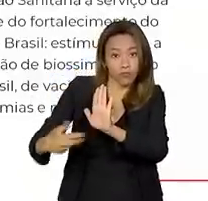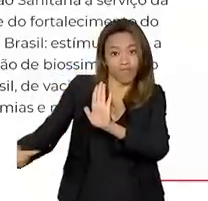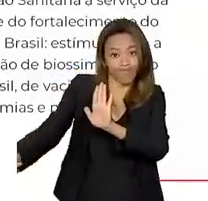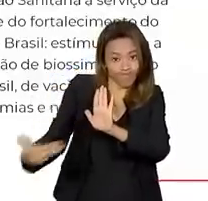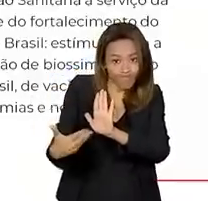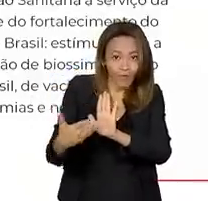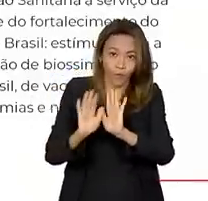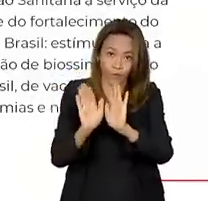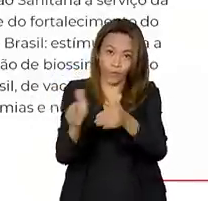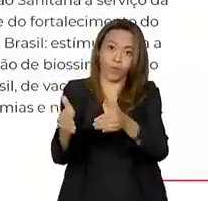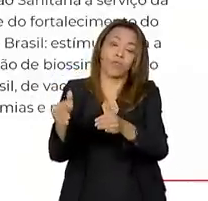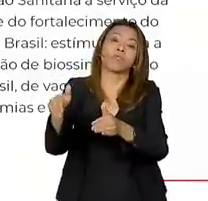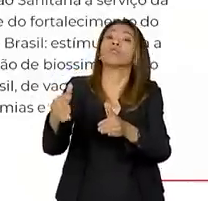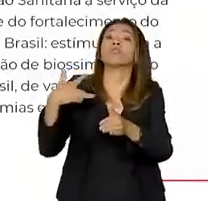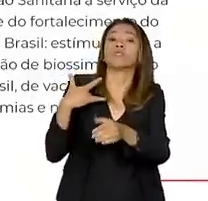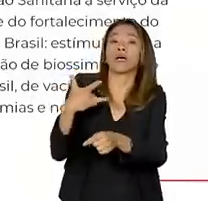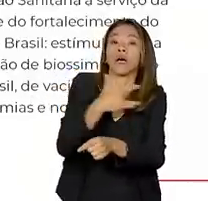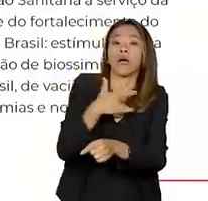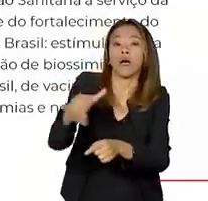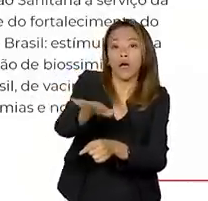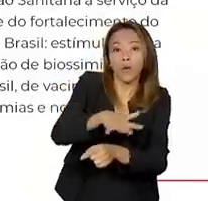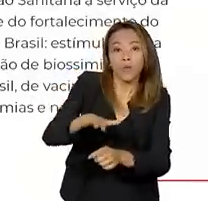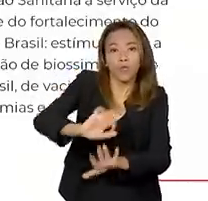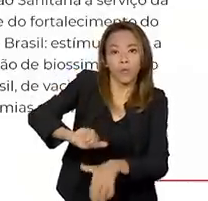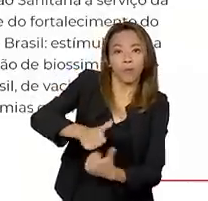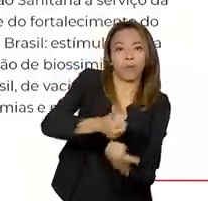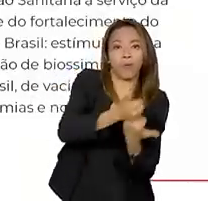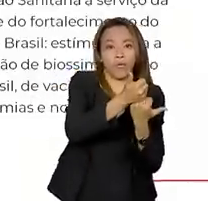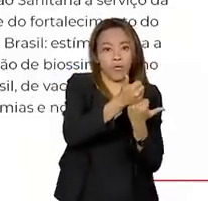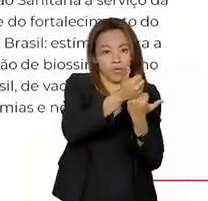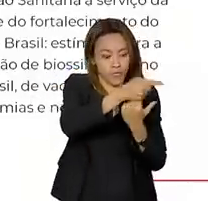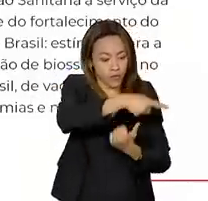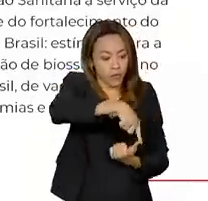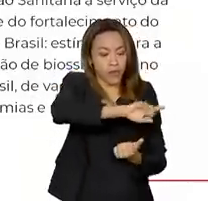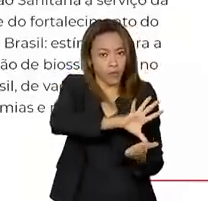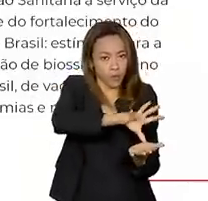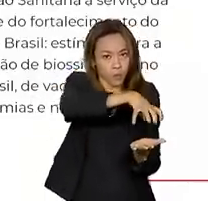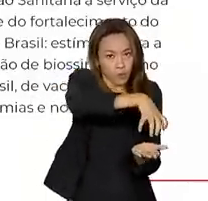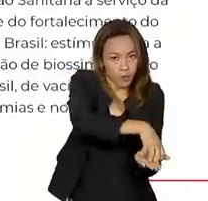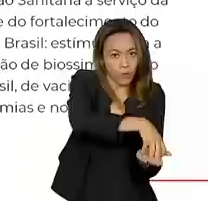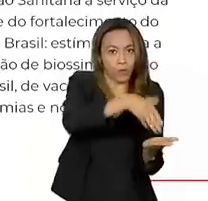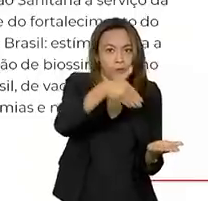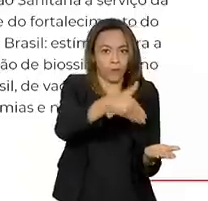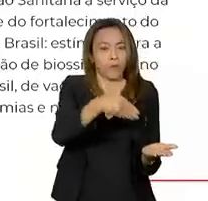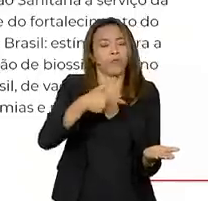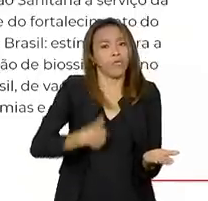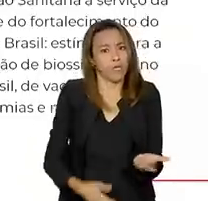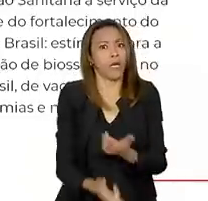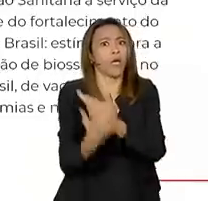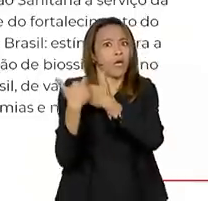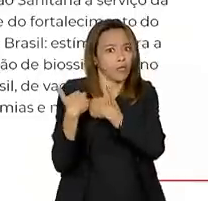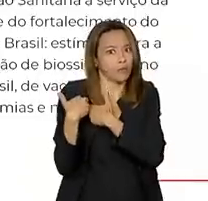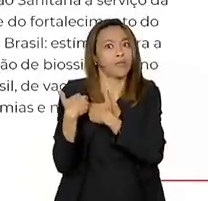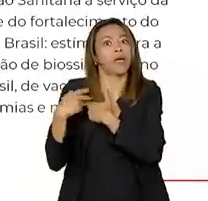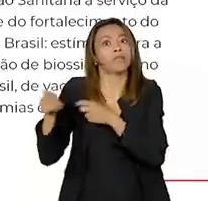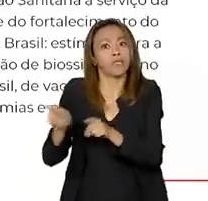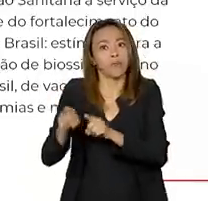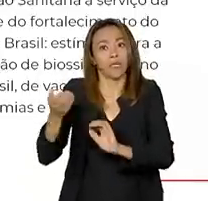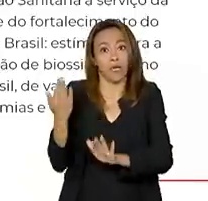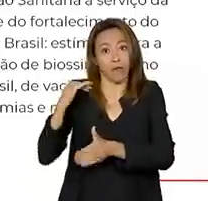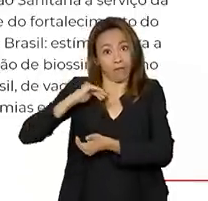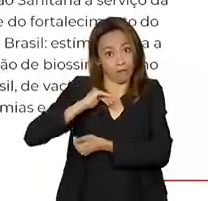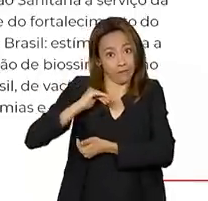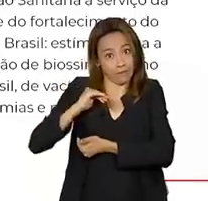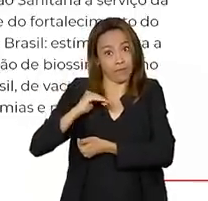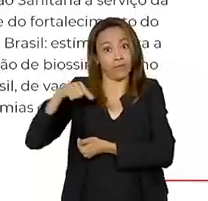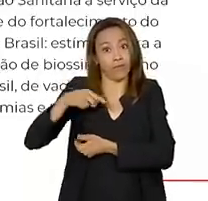da saúde e do fortalecimento desse complexo e o papel da Anvisa nesse processo,